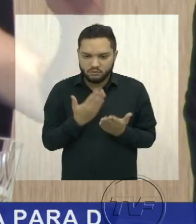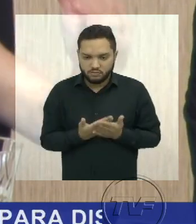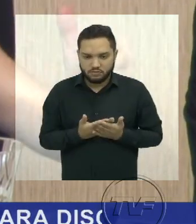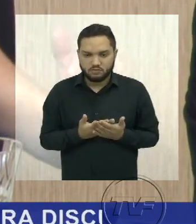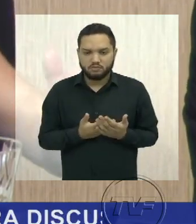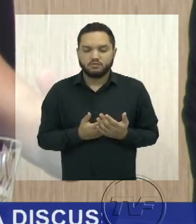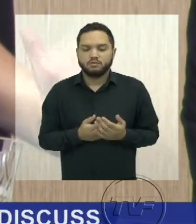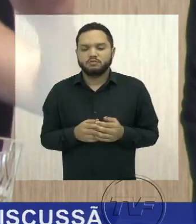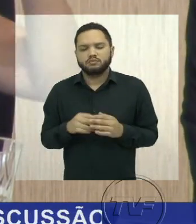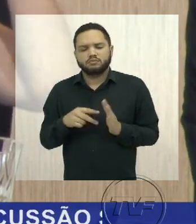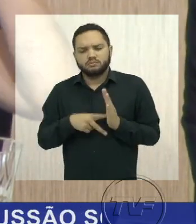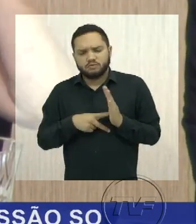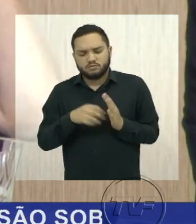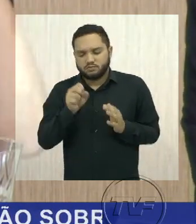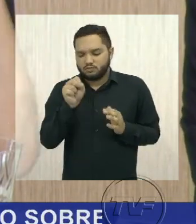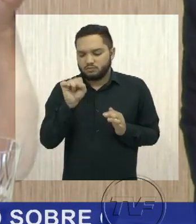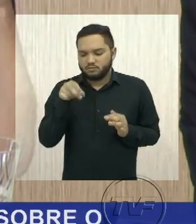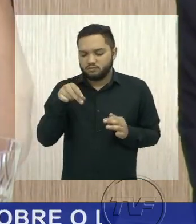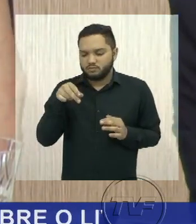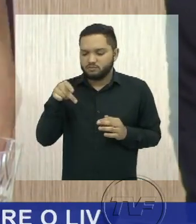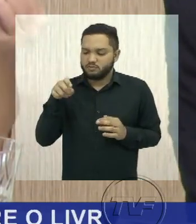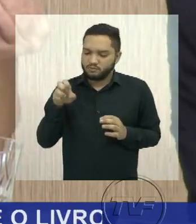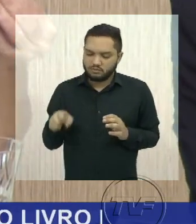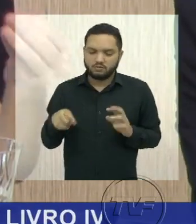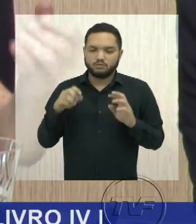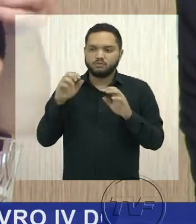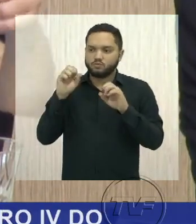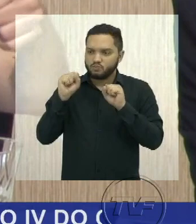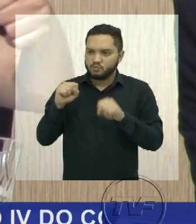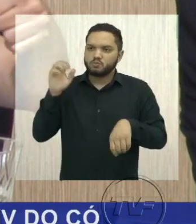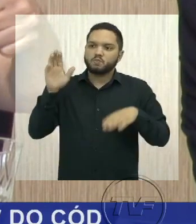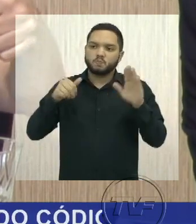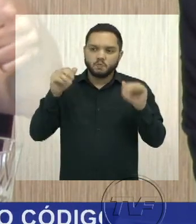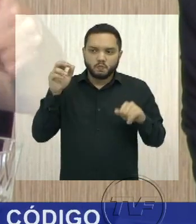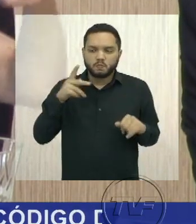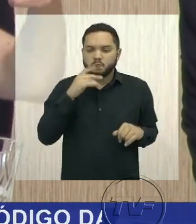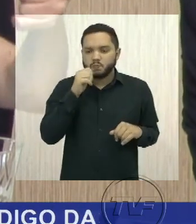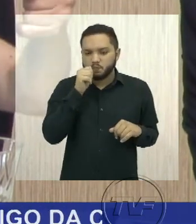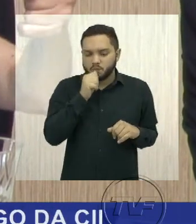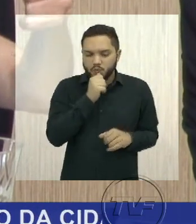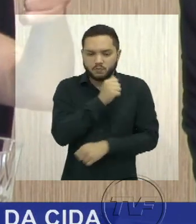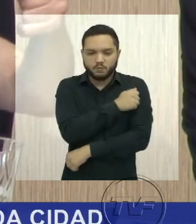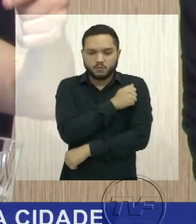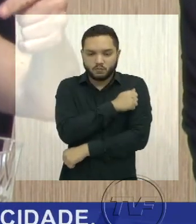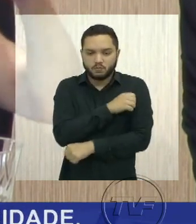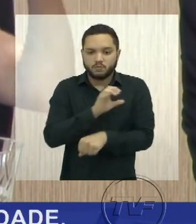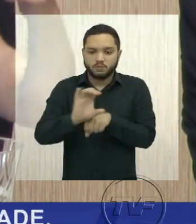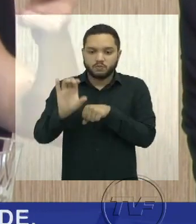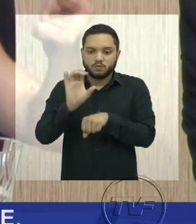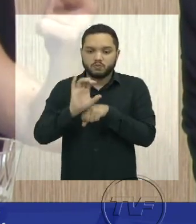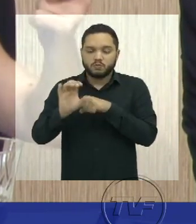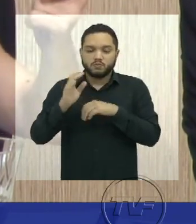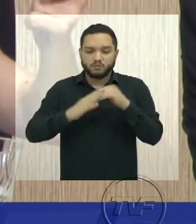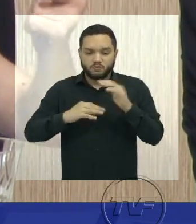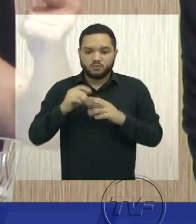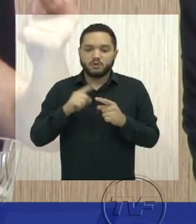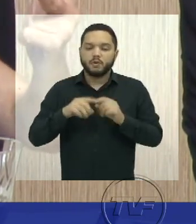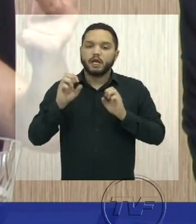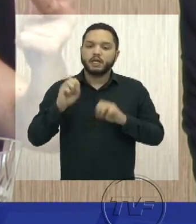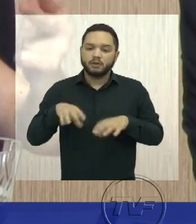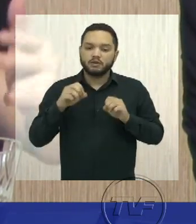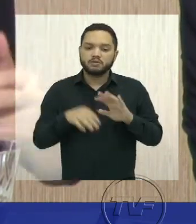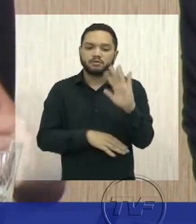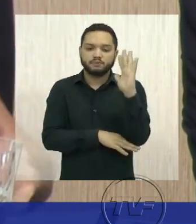no Cinep, a senhora reúne os pais dos alunos, porque a gente vai estar fazendo o quê? Capacitação sobre a lei, mas educação ambiental